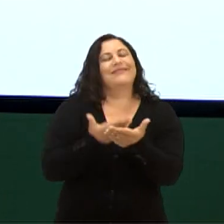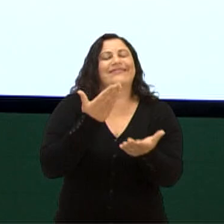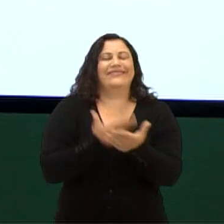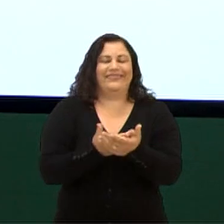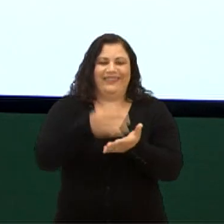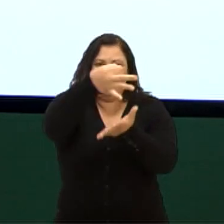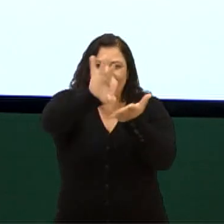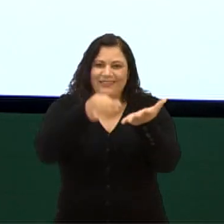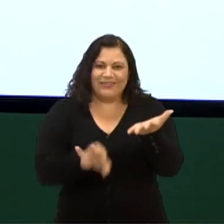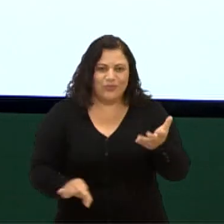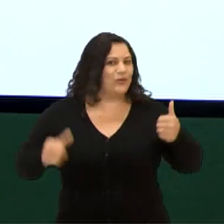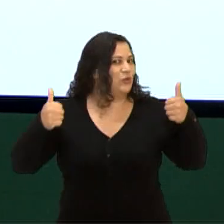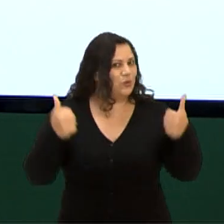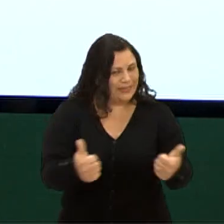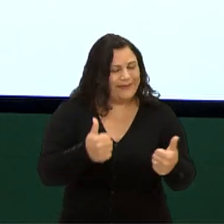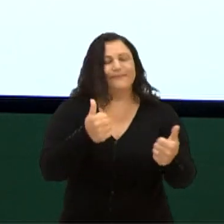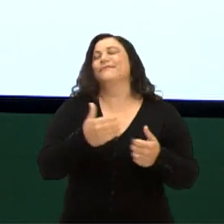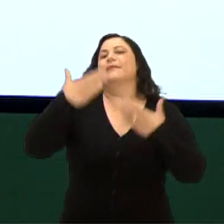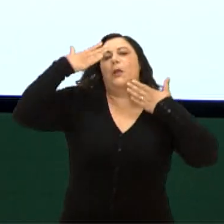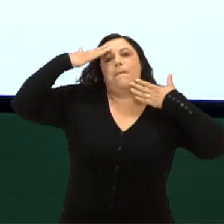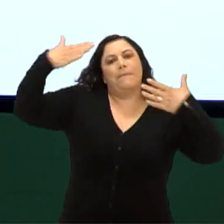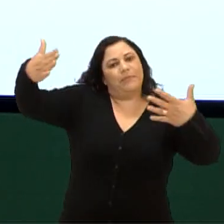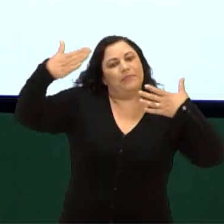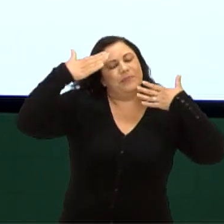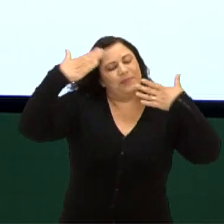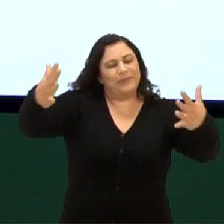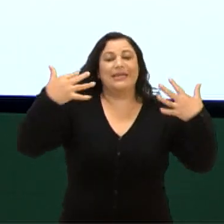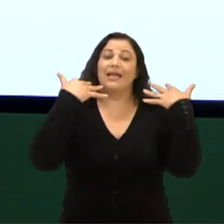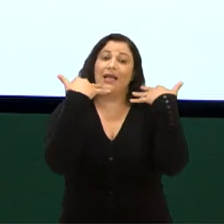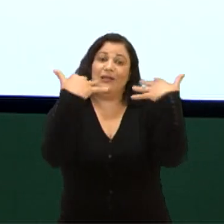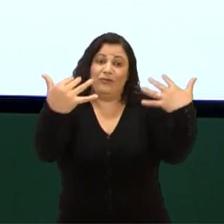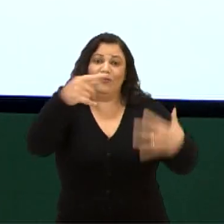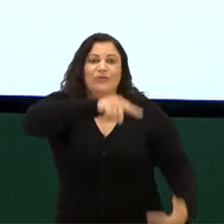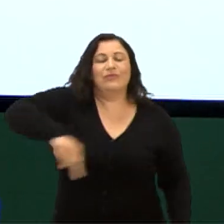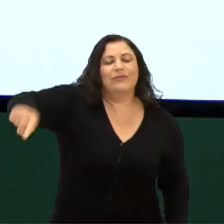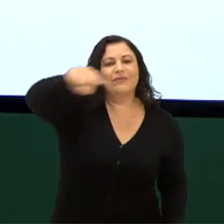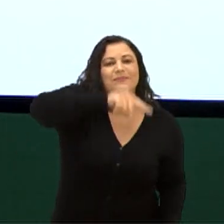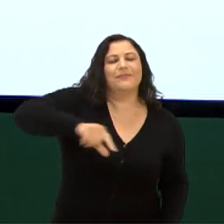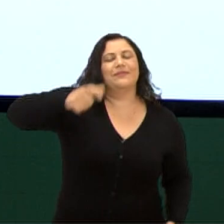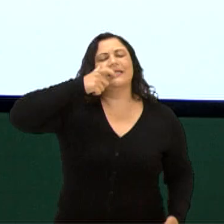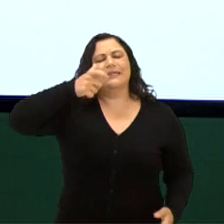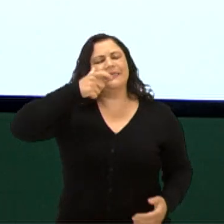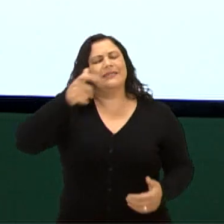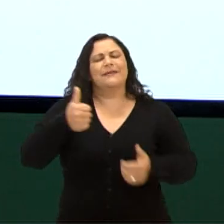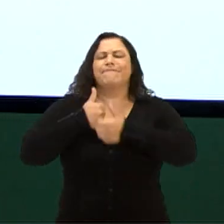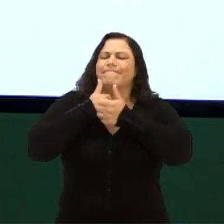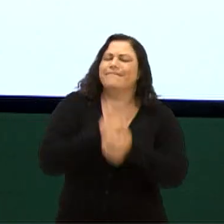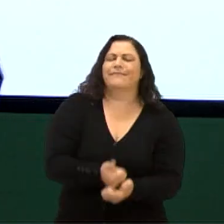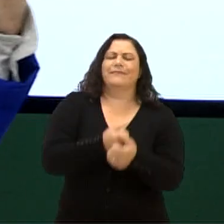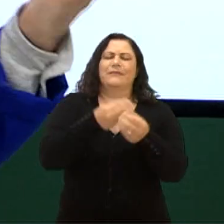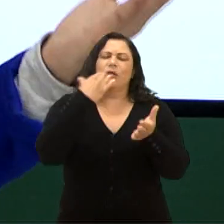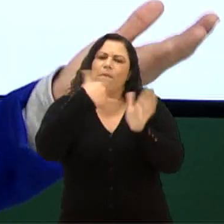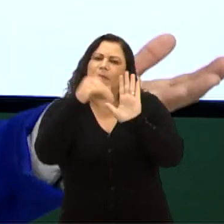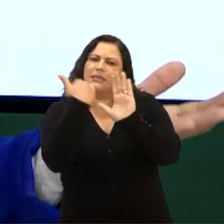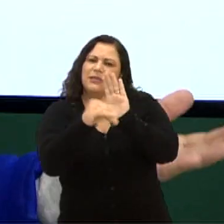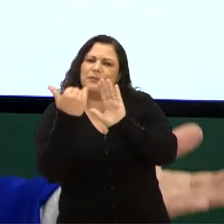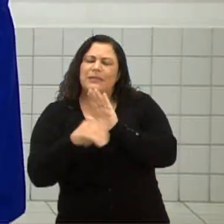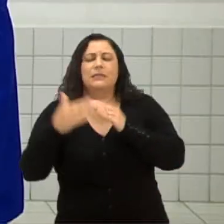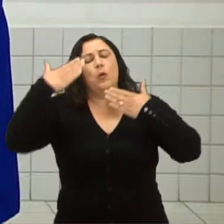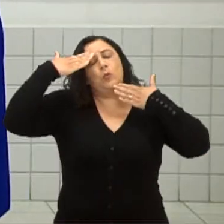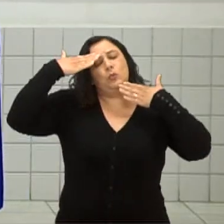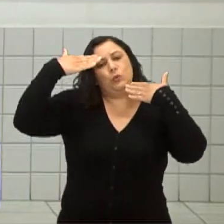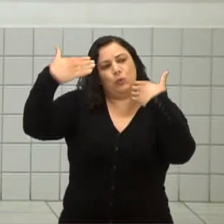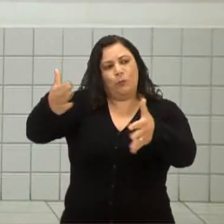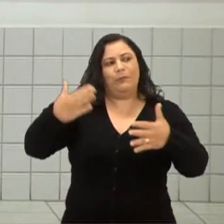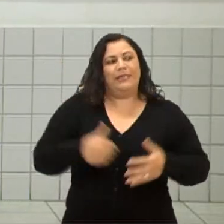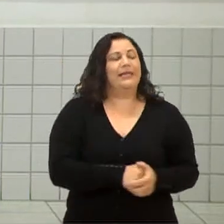correção. Então, nós agradecemos todo mundo que assistiu, que acompanhou, que mandou mensagem. Muito obrigado você,